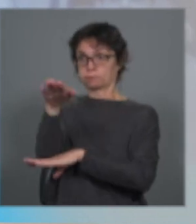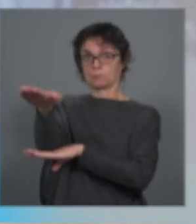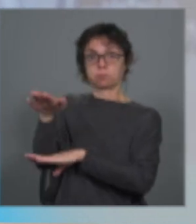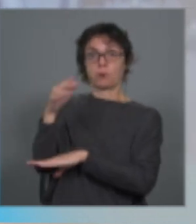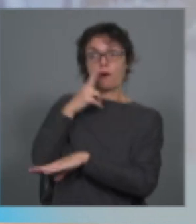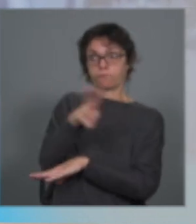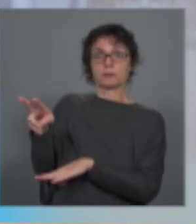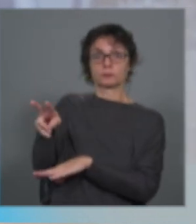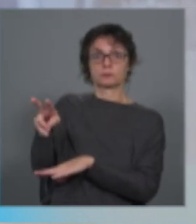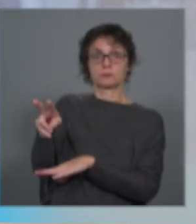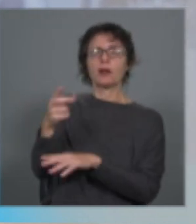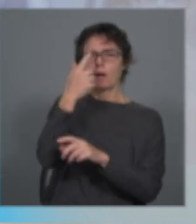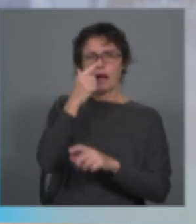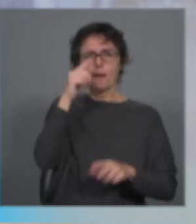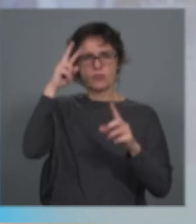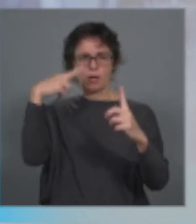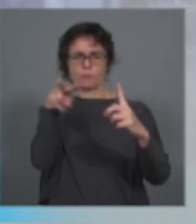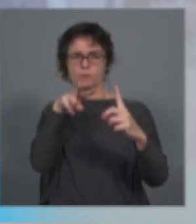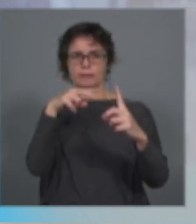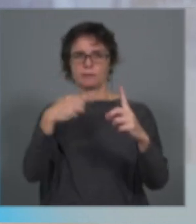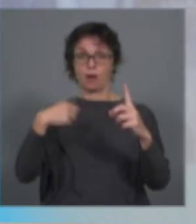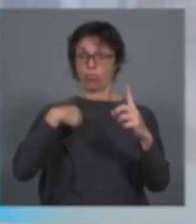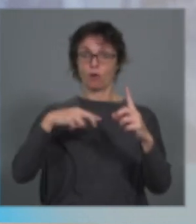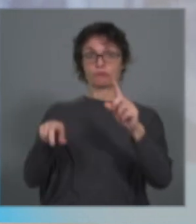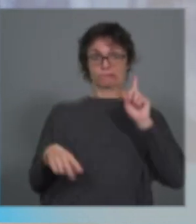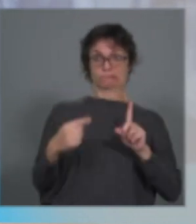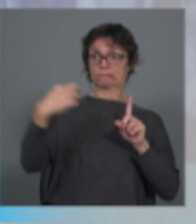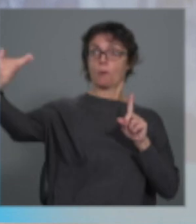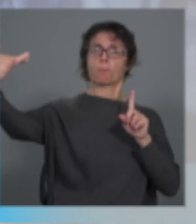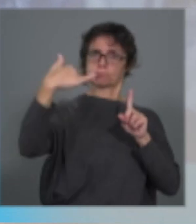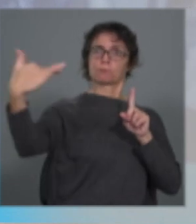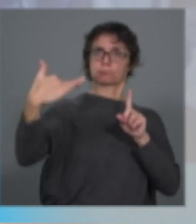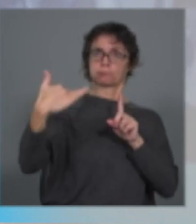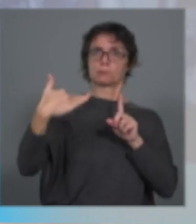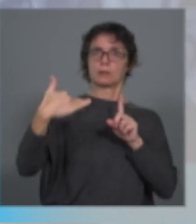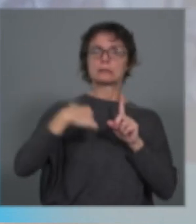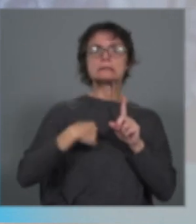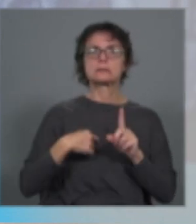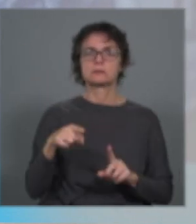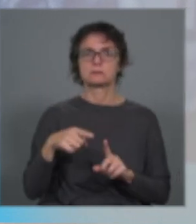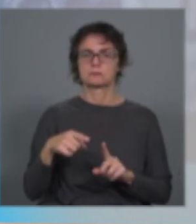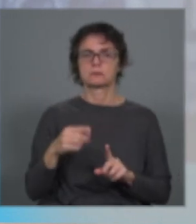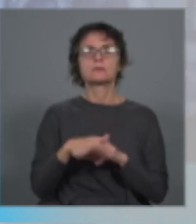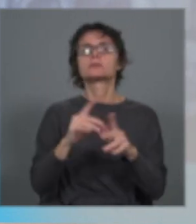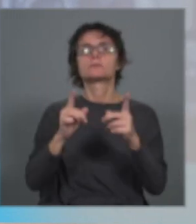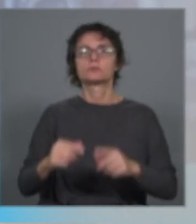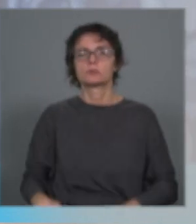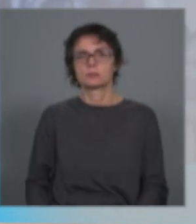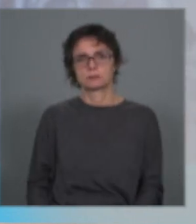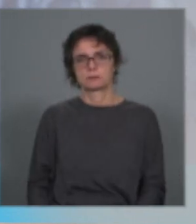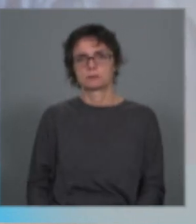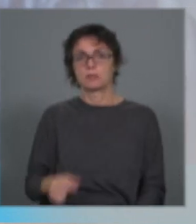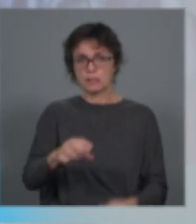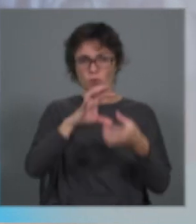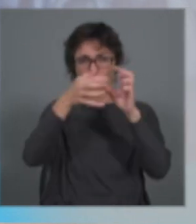têm, não é? Mas há uma ameaça de corte, de bloqueio. Bem, que tipo de